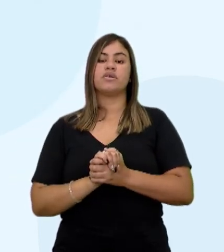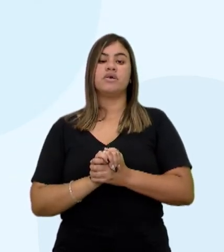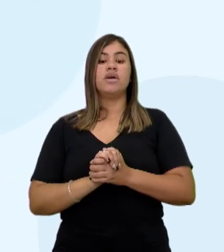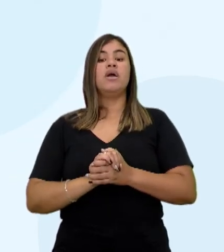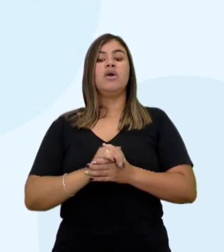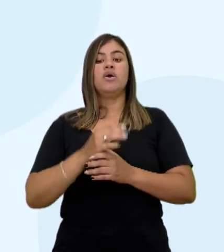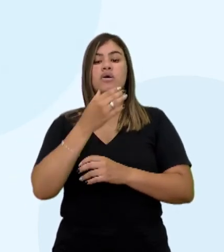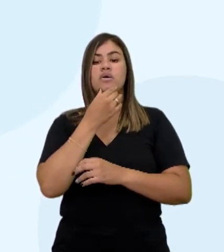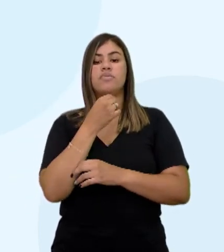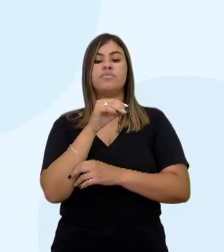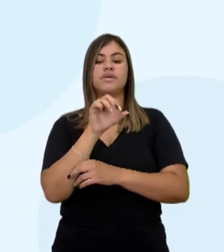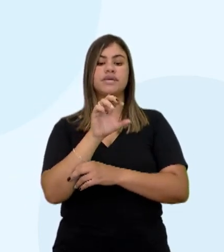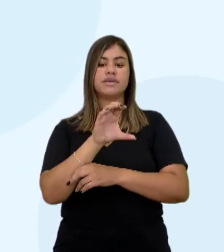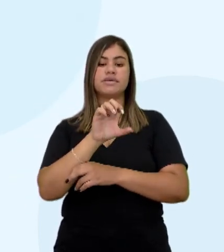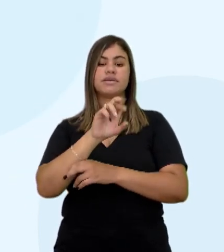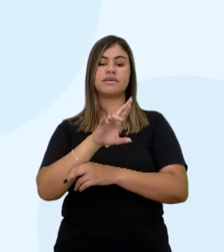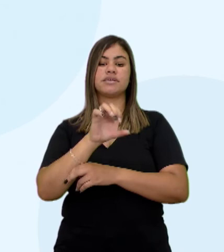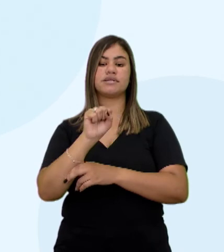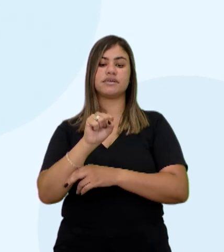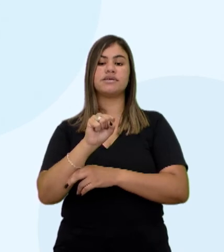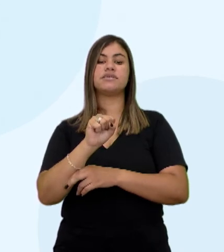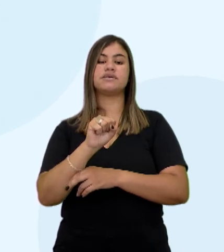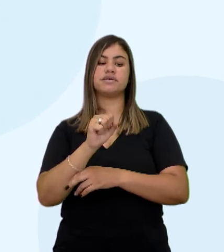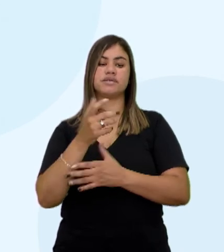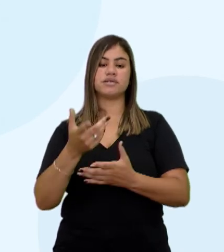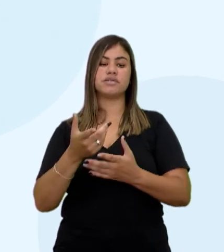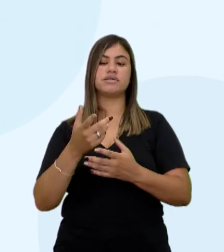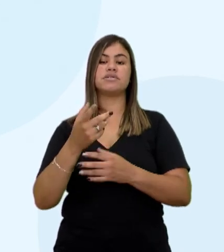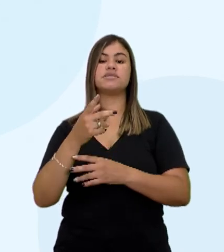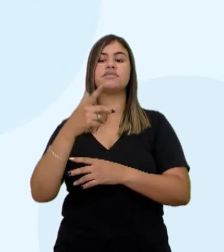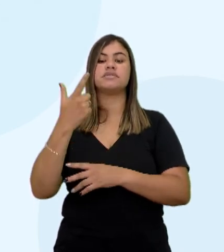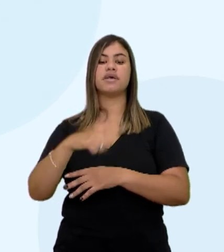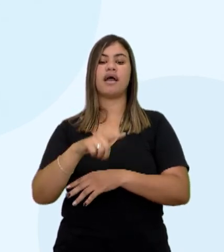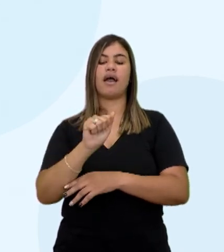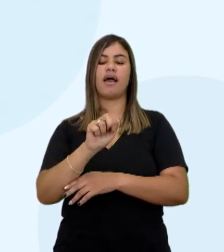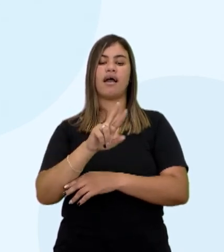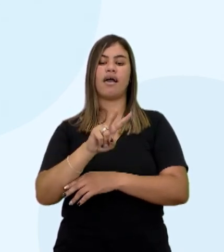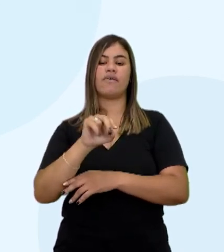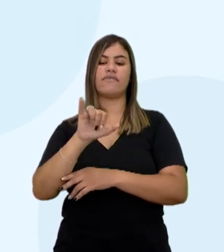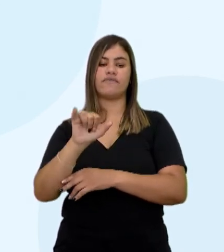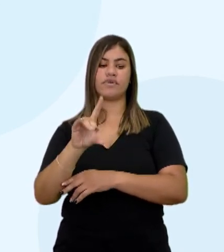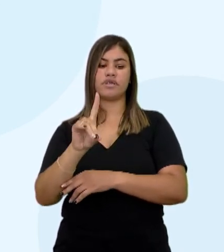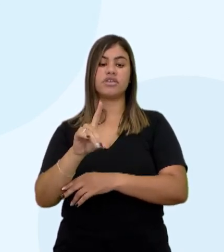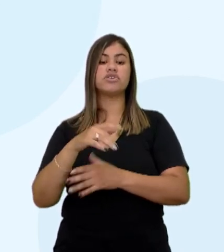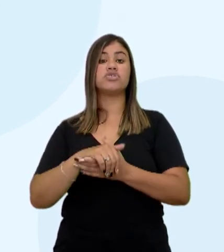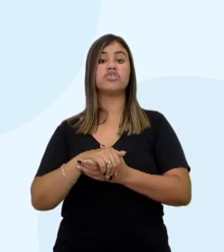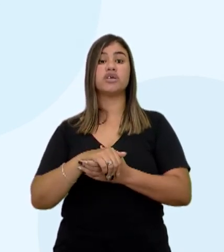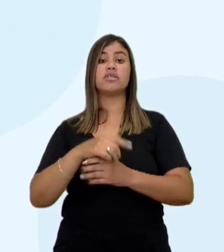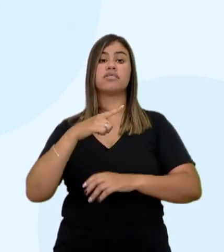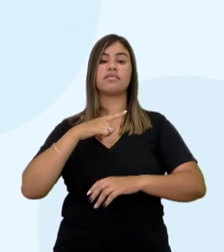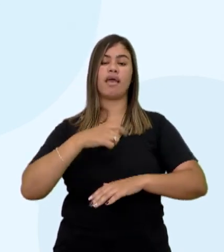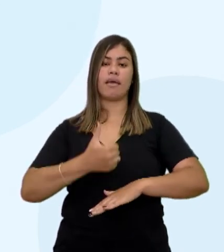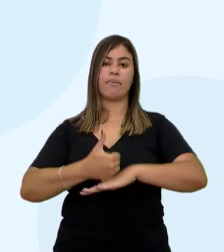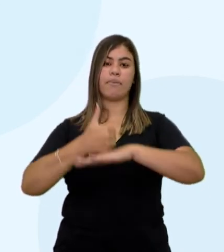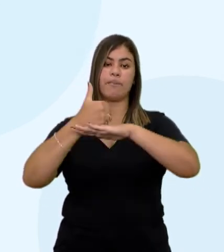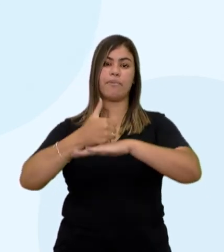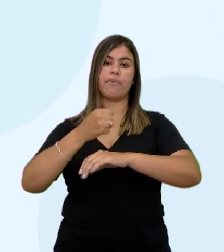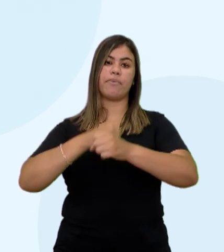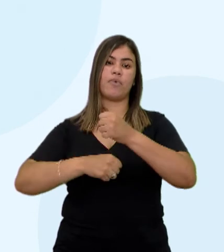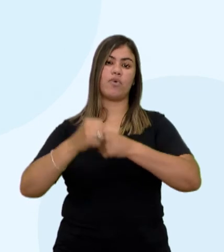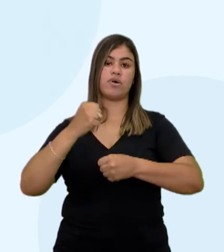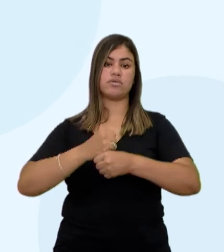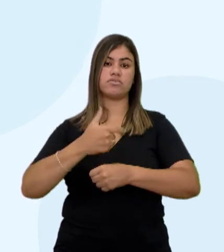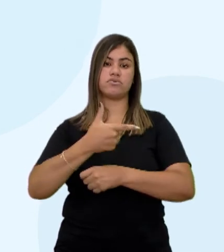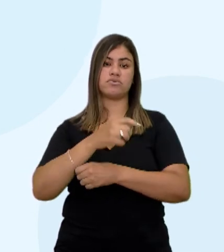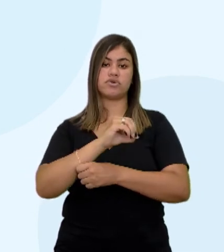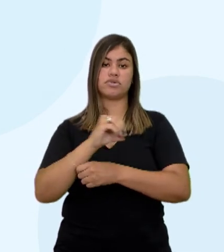Chris Steiner, Irving Wilbel, Utling Age, né? Ele foi indicado até para o Oscar em 2003 e mostra aí a passagem do tempo